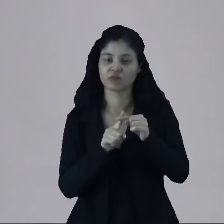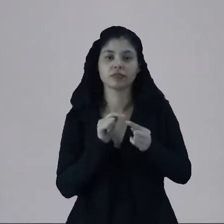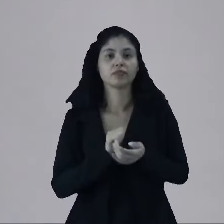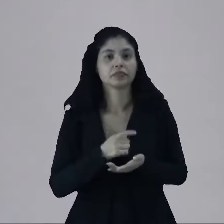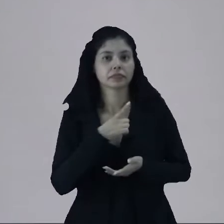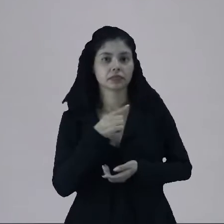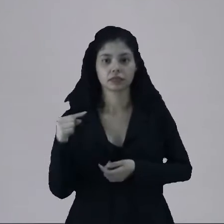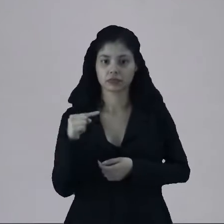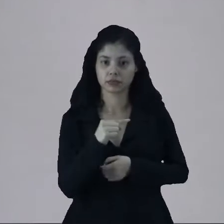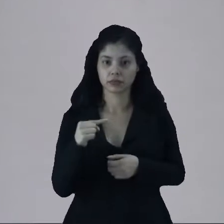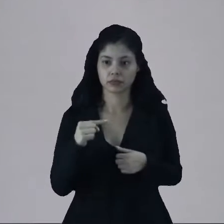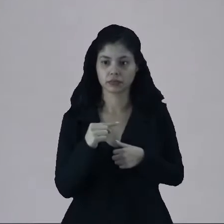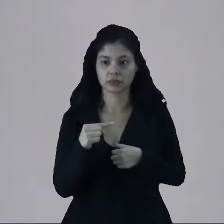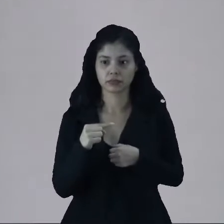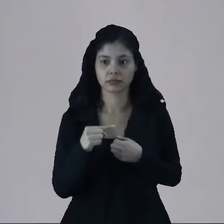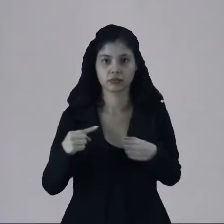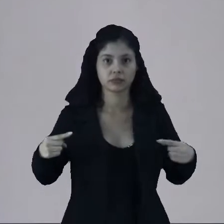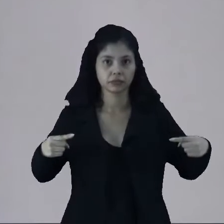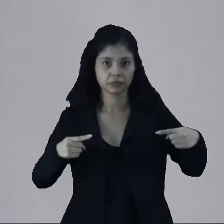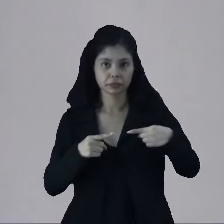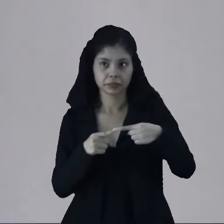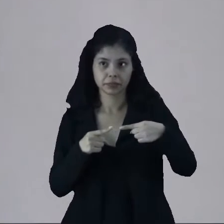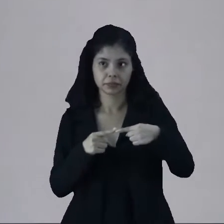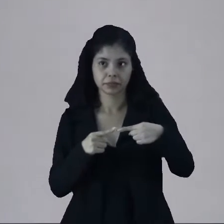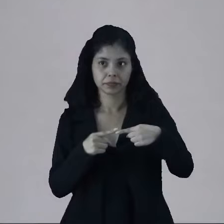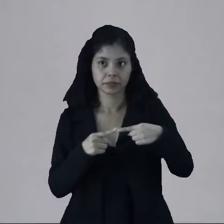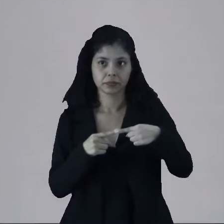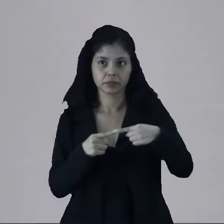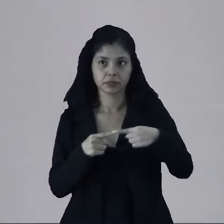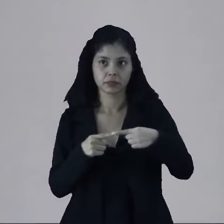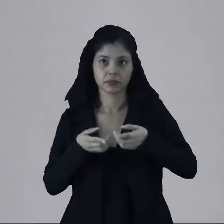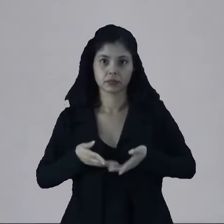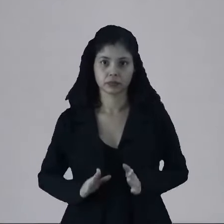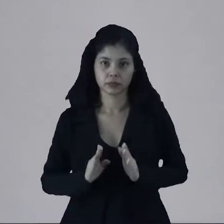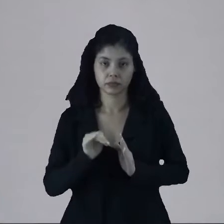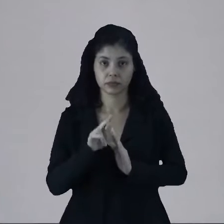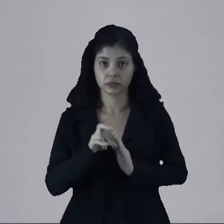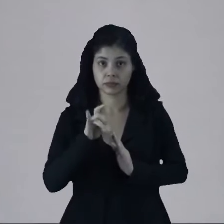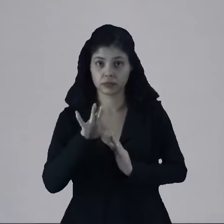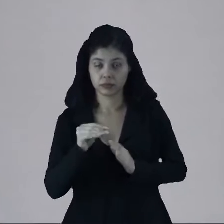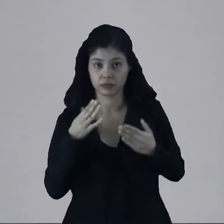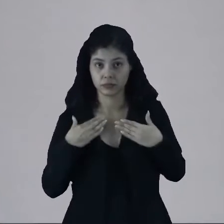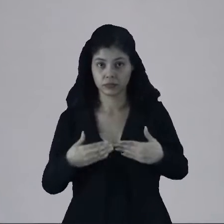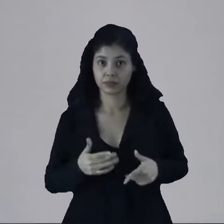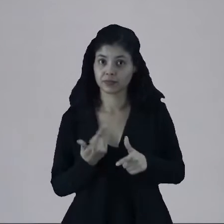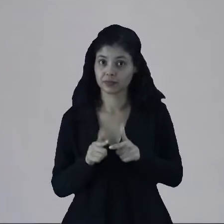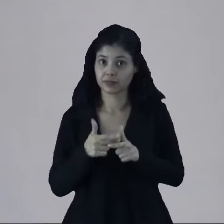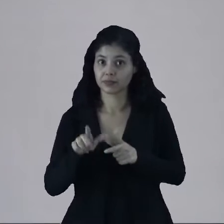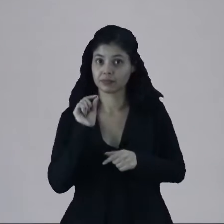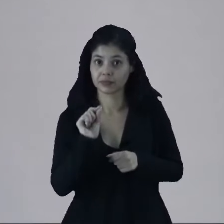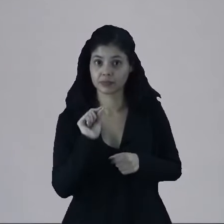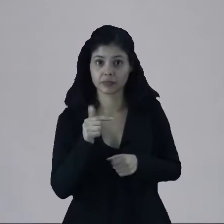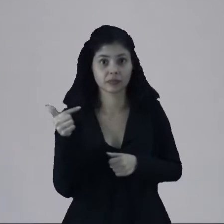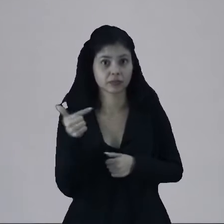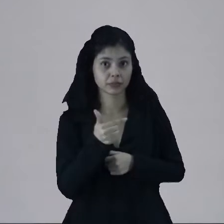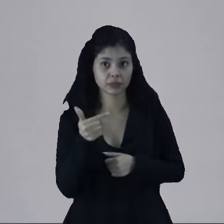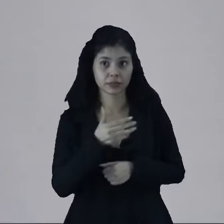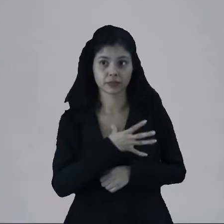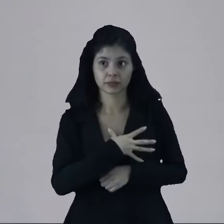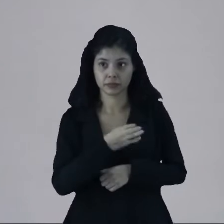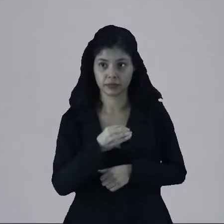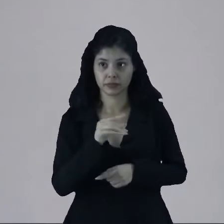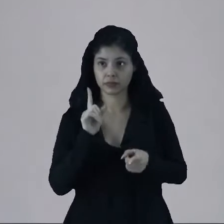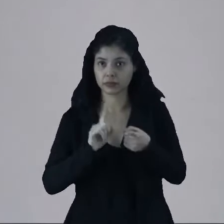positiva e teve um filho negativo, entrou em contato ali, ela vai criar um anticorpo. O problema é no segundo